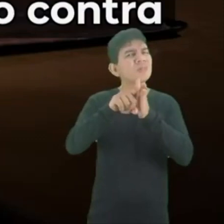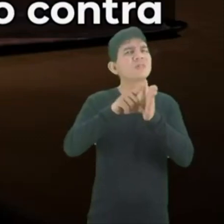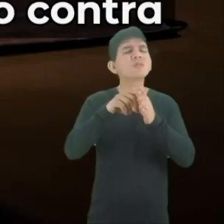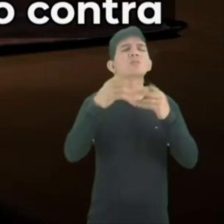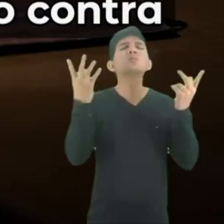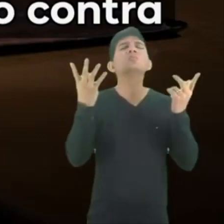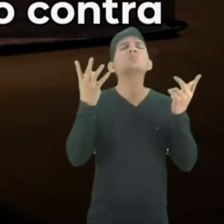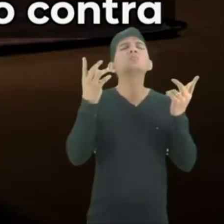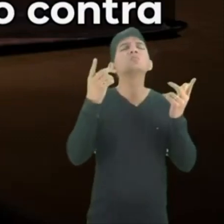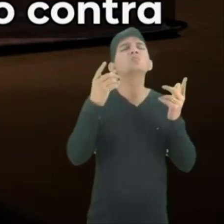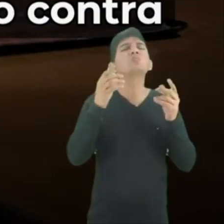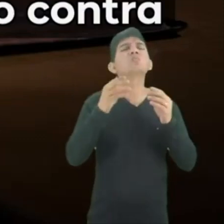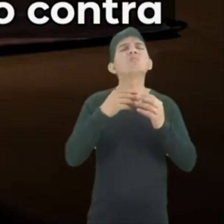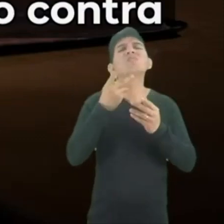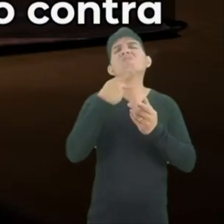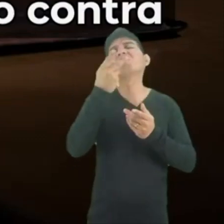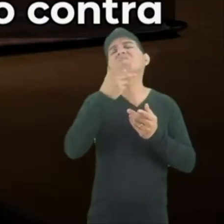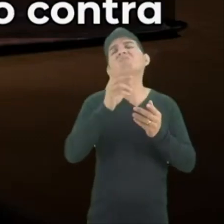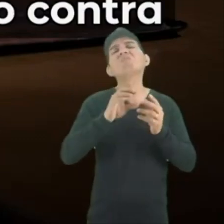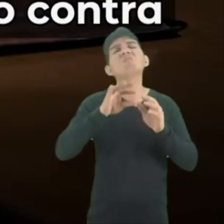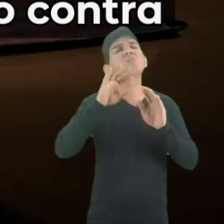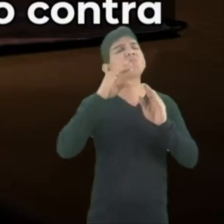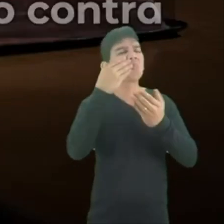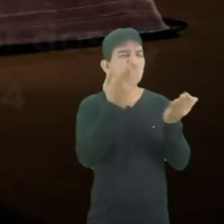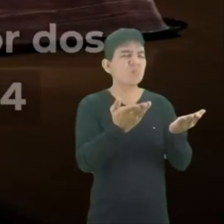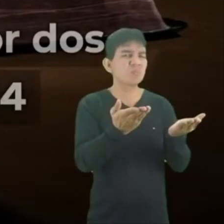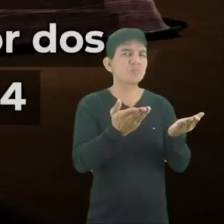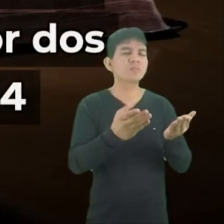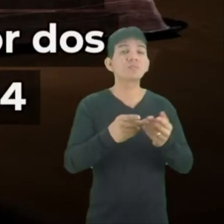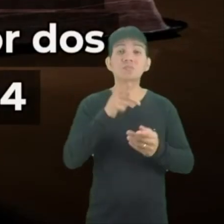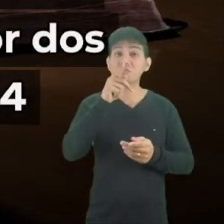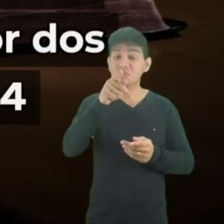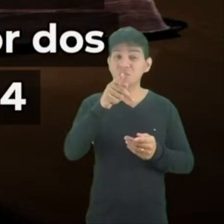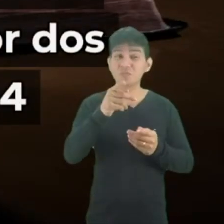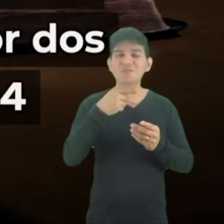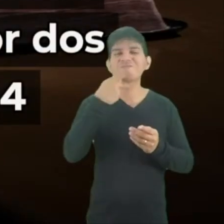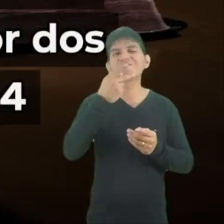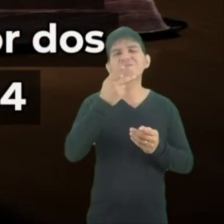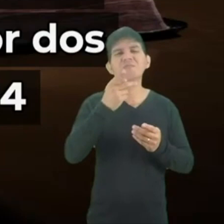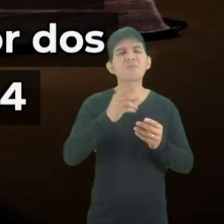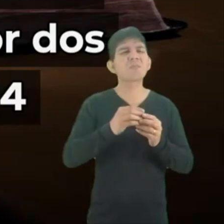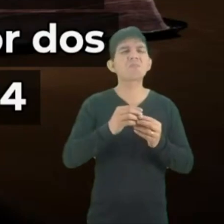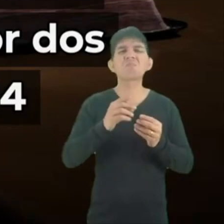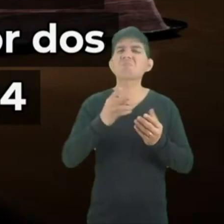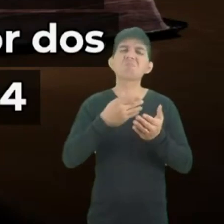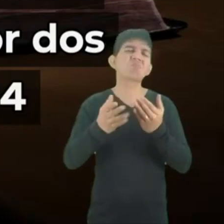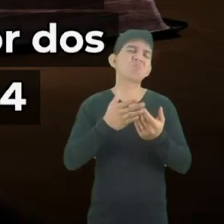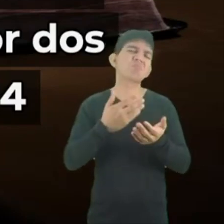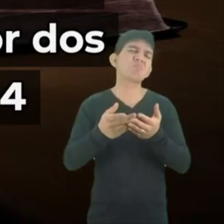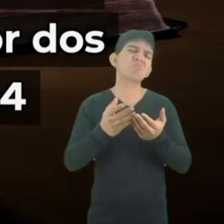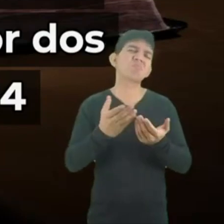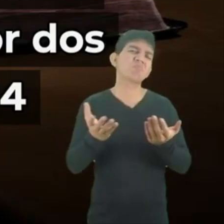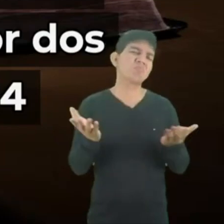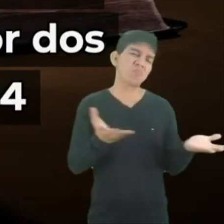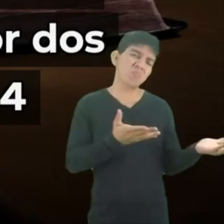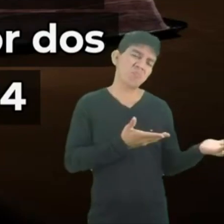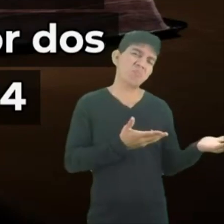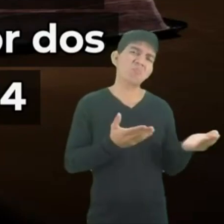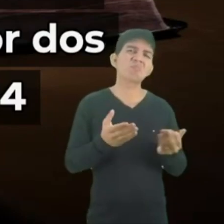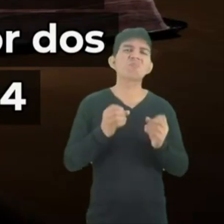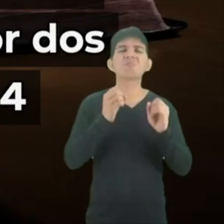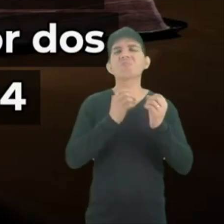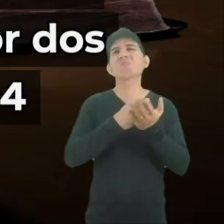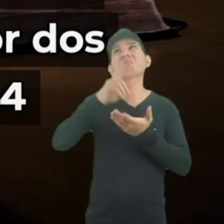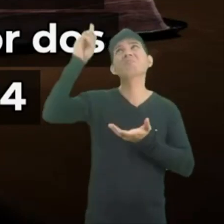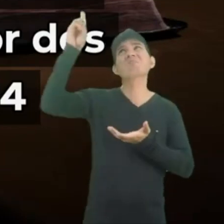temos falado contra ti? Vocês dizem, é inútil servir a Deus. O que ganhamos quando obedecemos aos seus